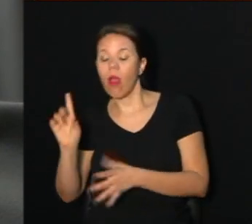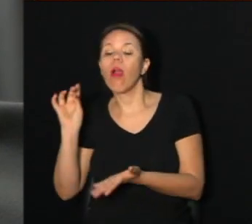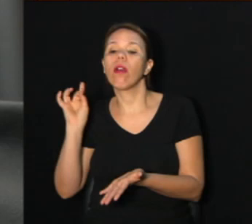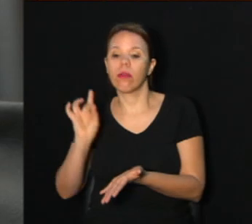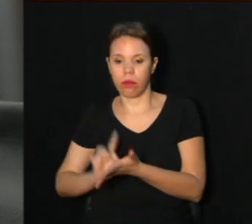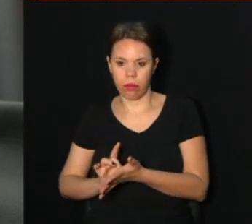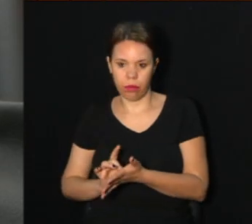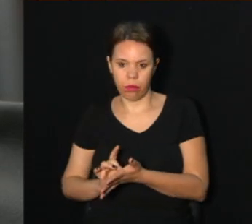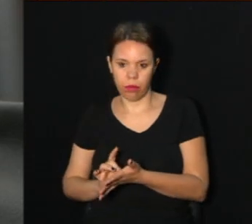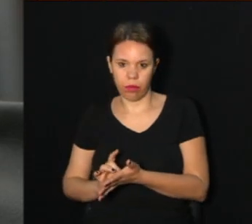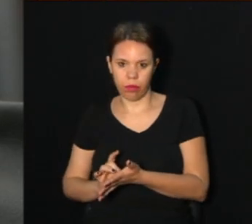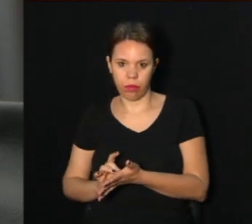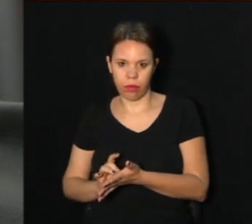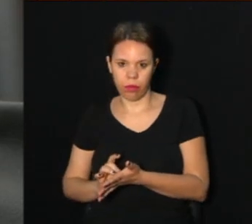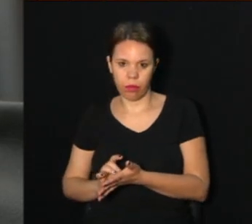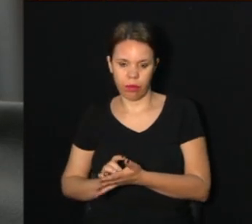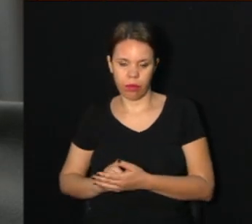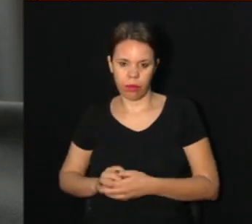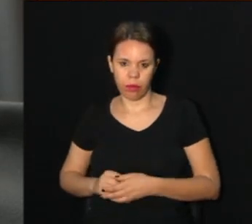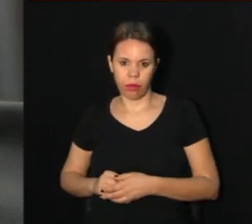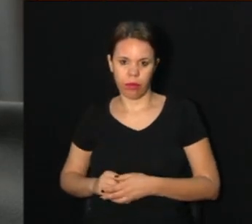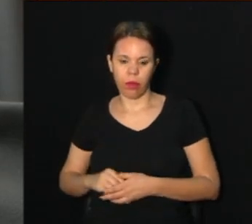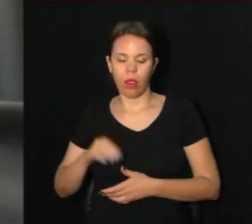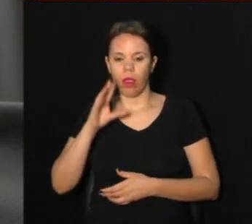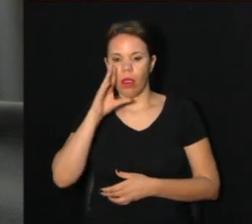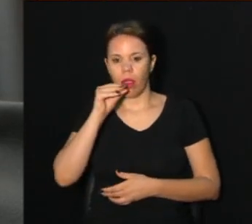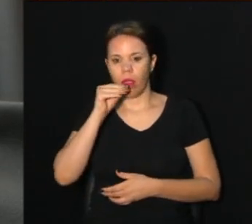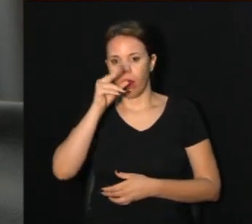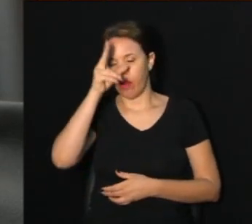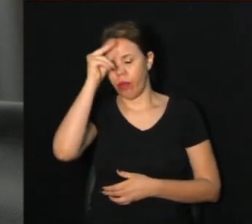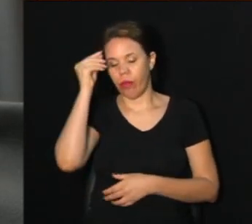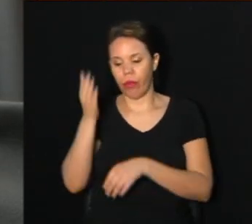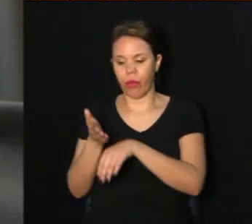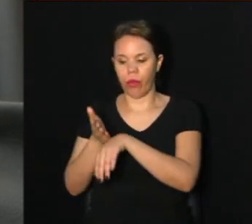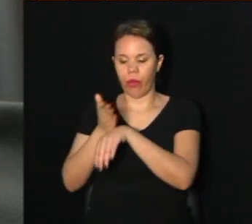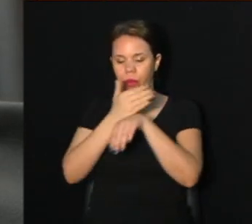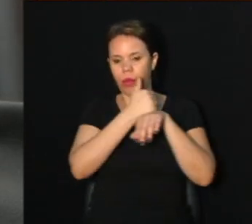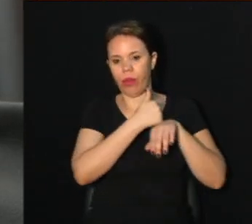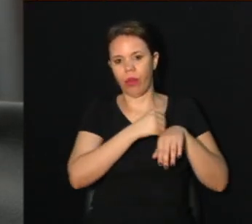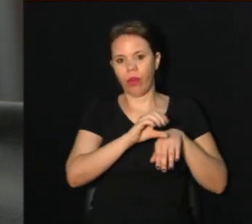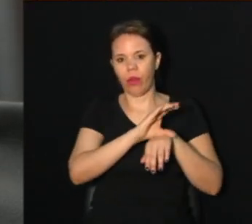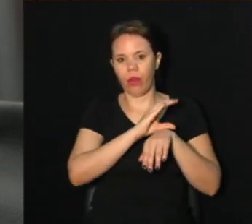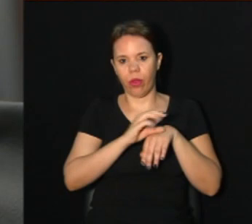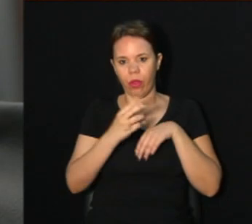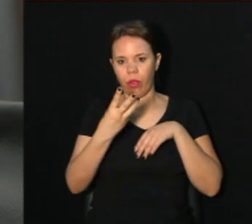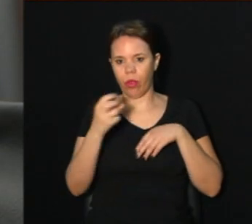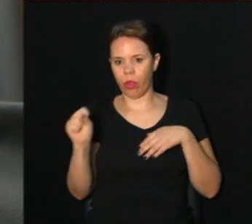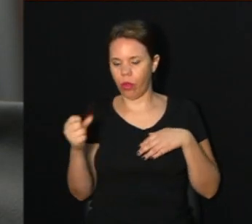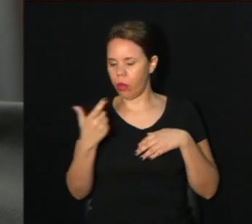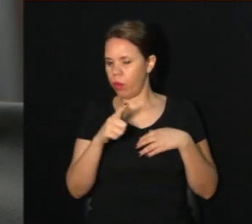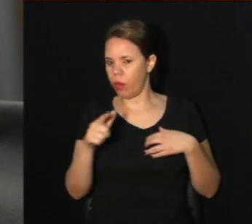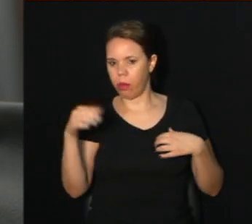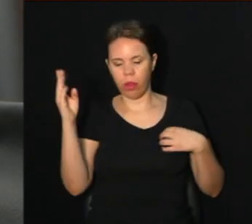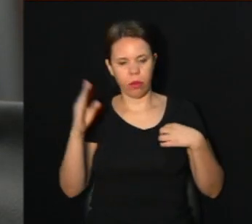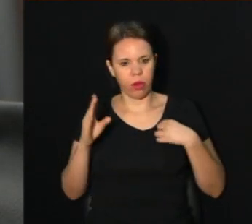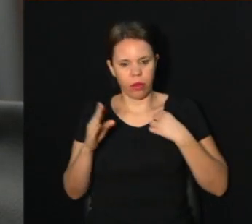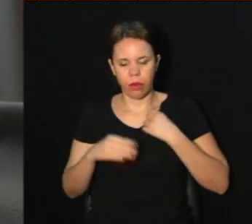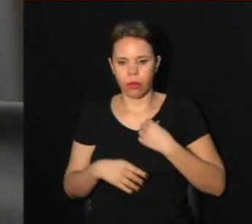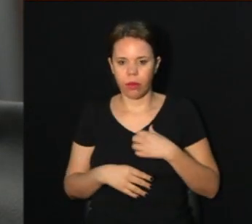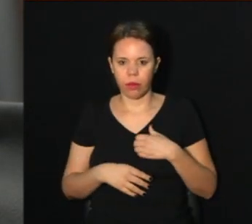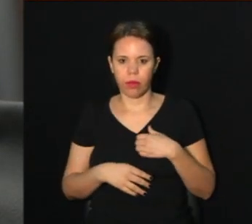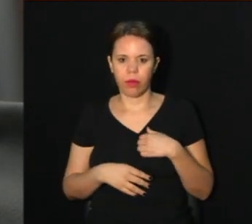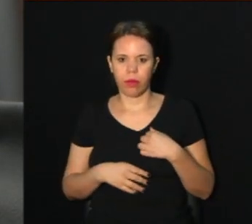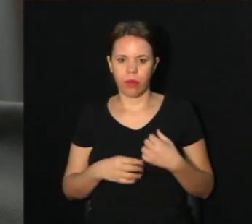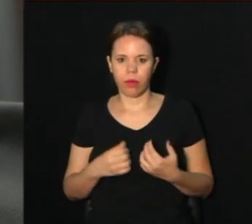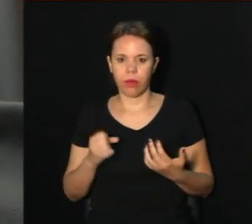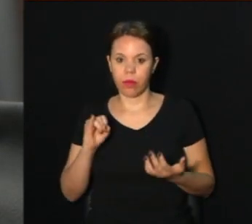realidade de servidores anteriores à Constituição de 88, isso não existe mais no Brasil.